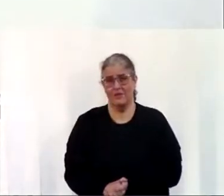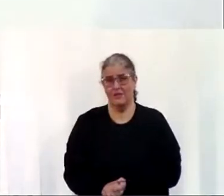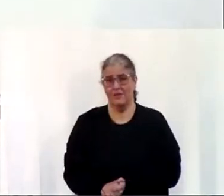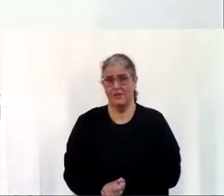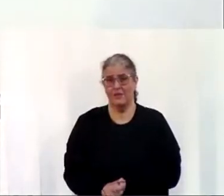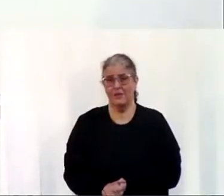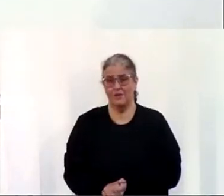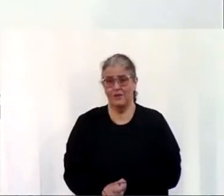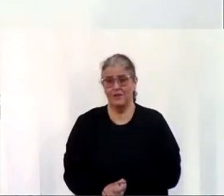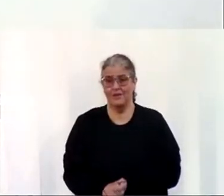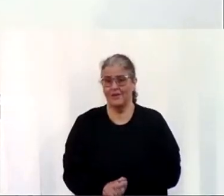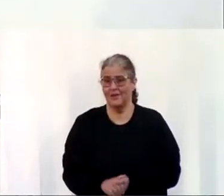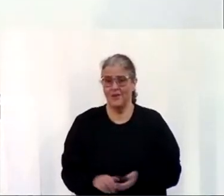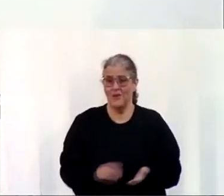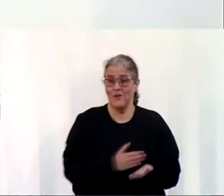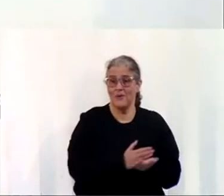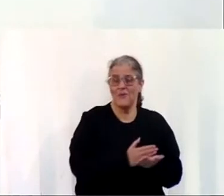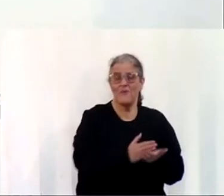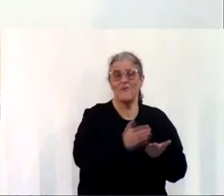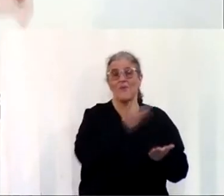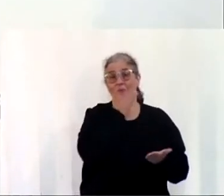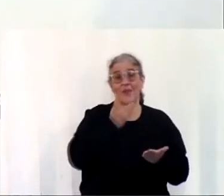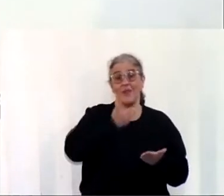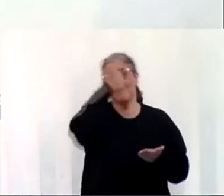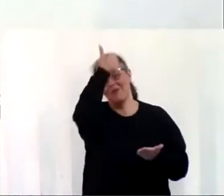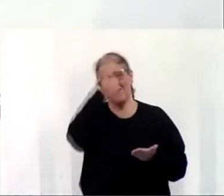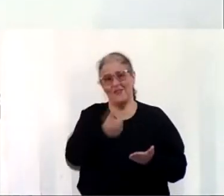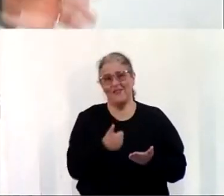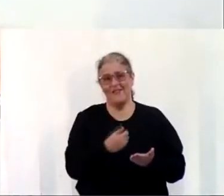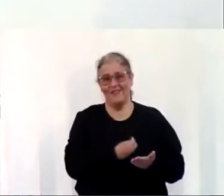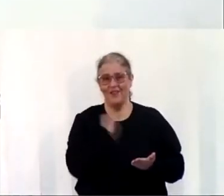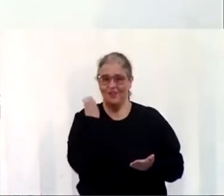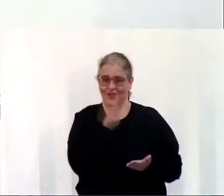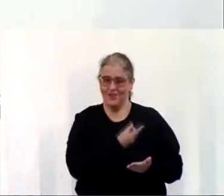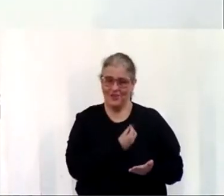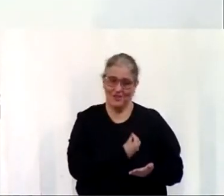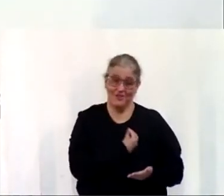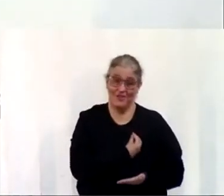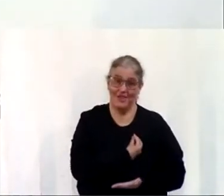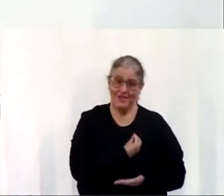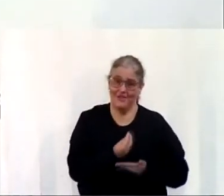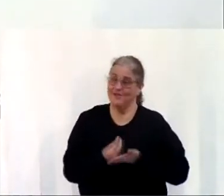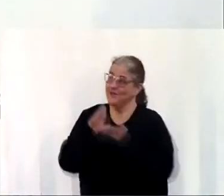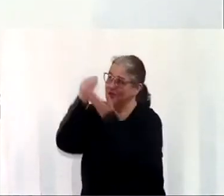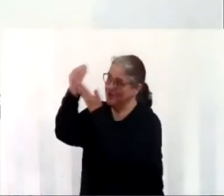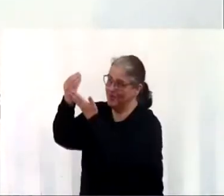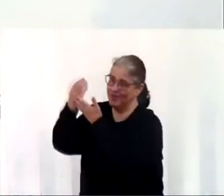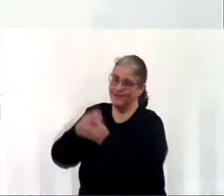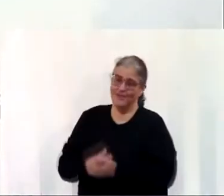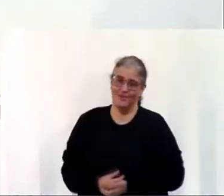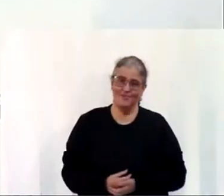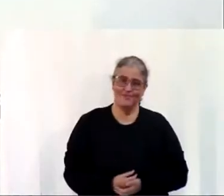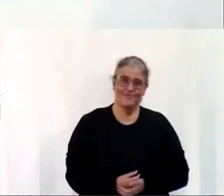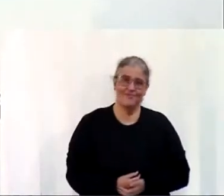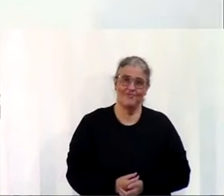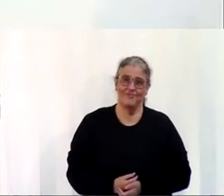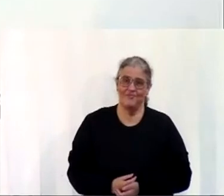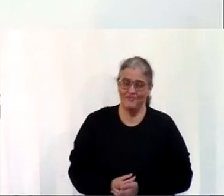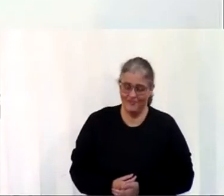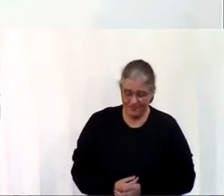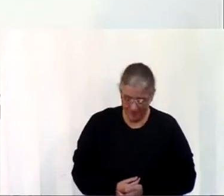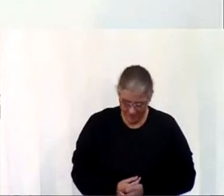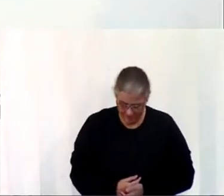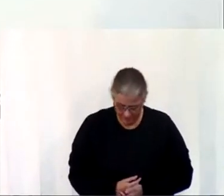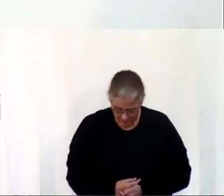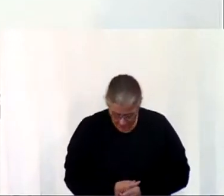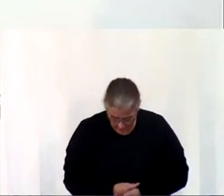Primícias entre os povos, noiva adornada. Nossos votos são que dentro da sua casa possa